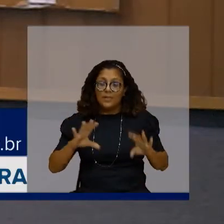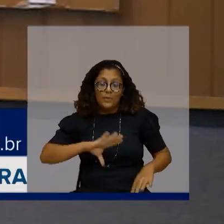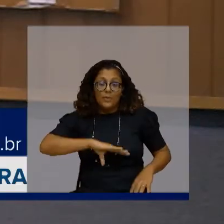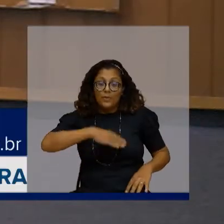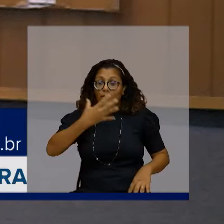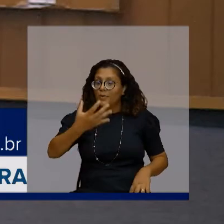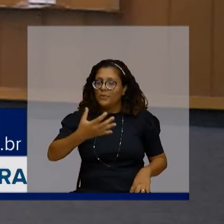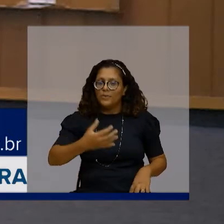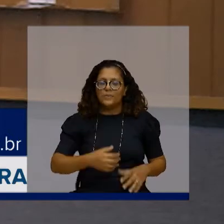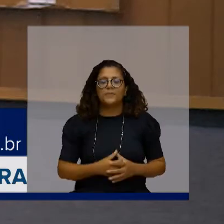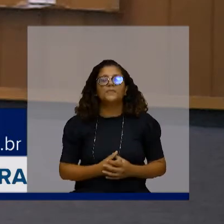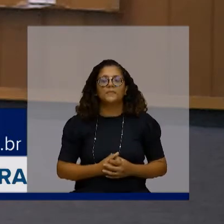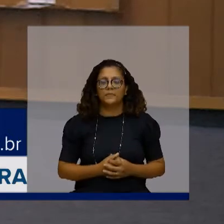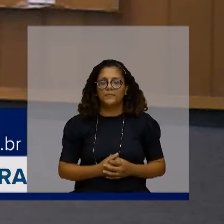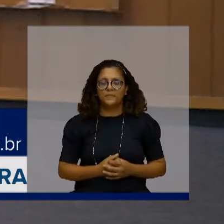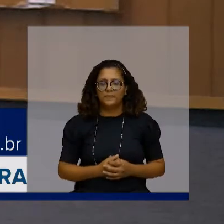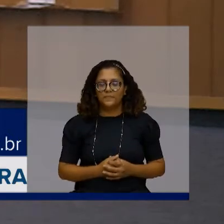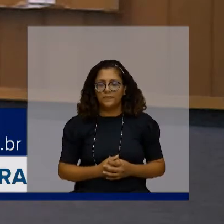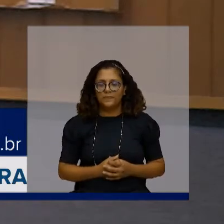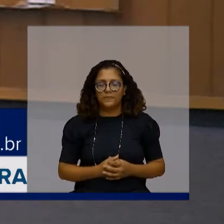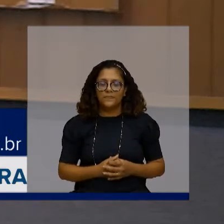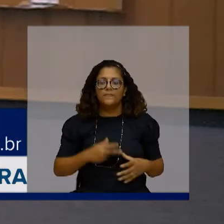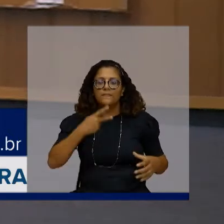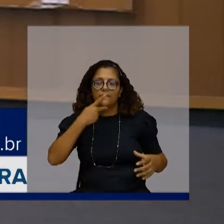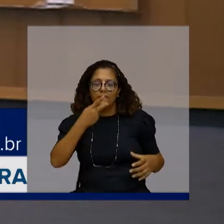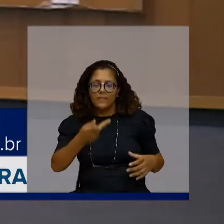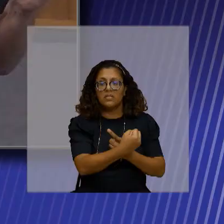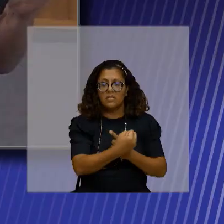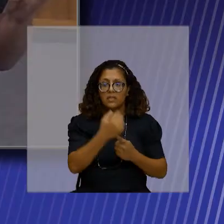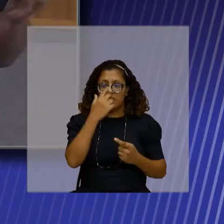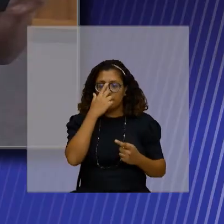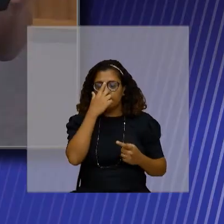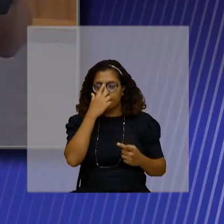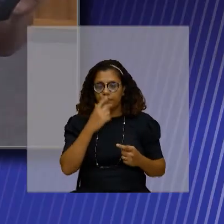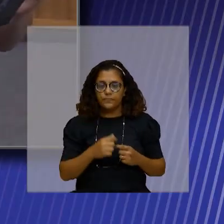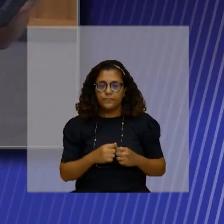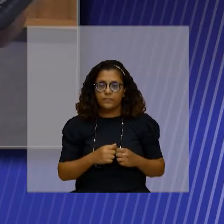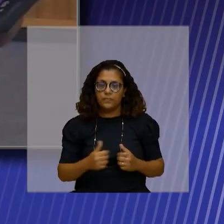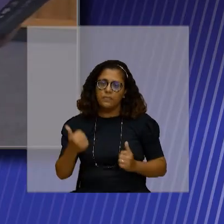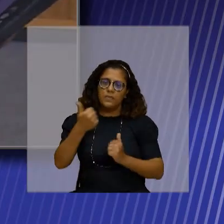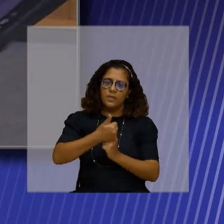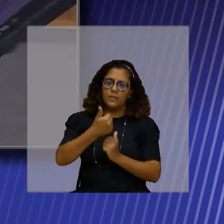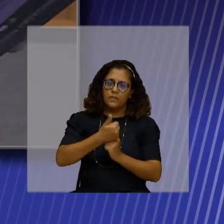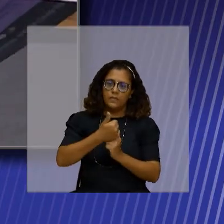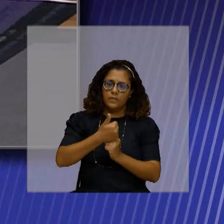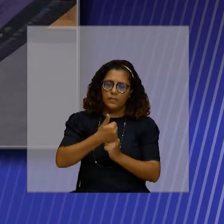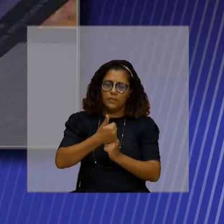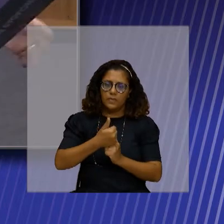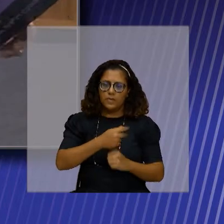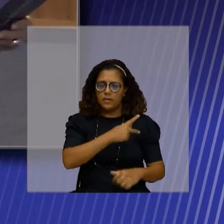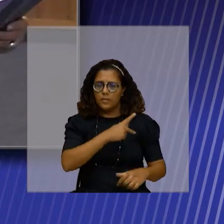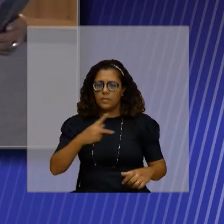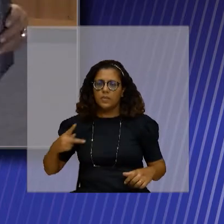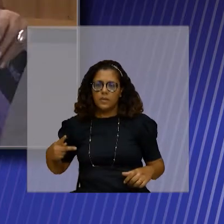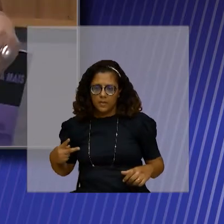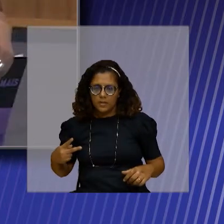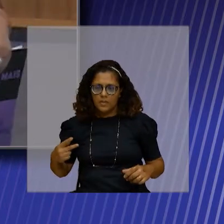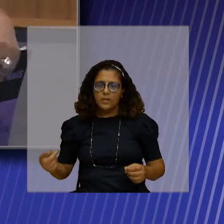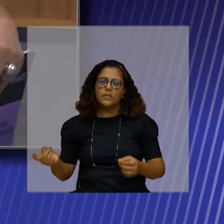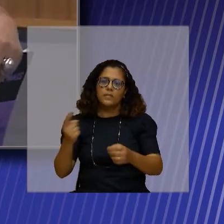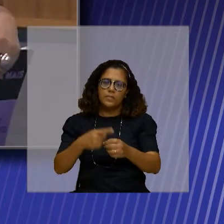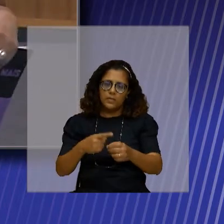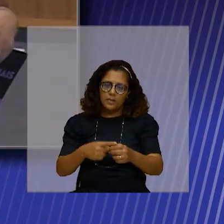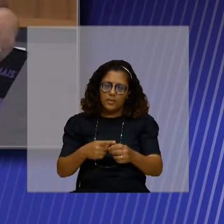abordou o papel do canal de denúncia 180 que segundo ela precisa ser mais divulgado